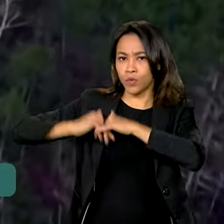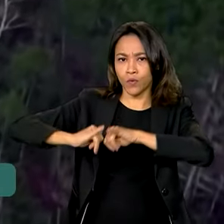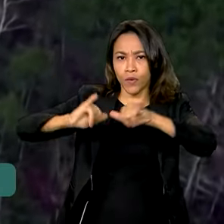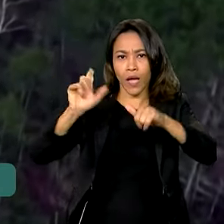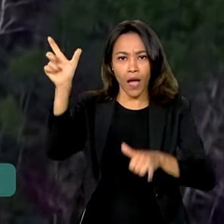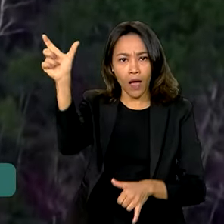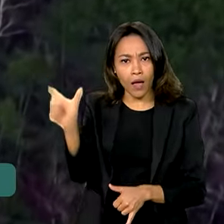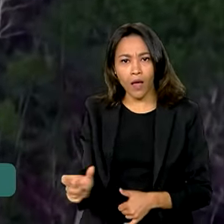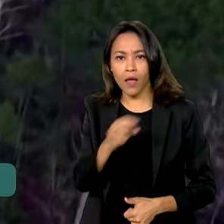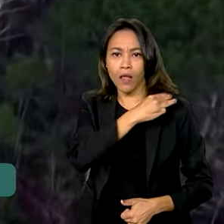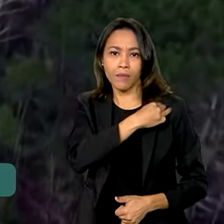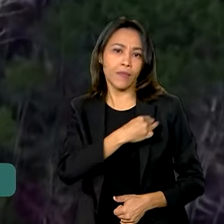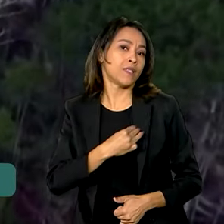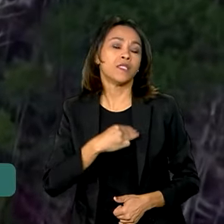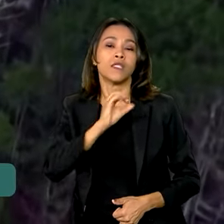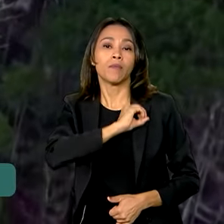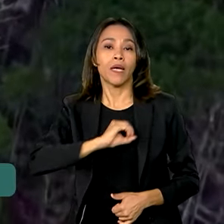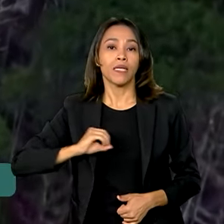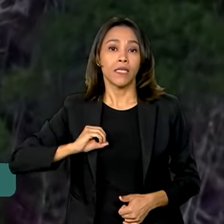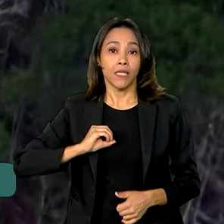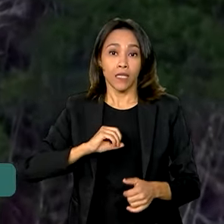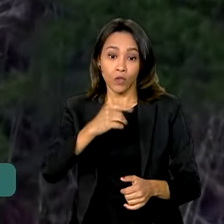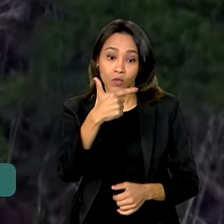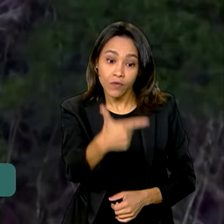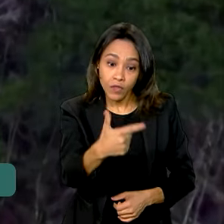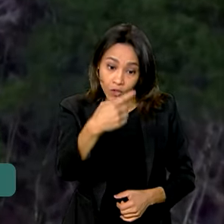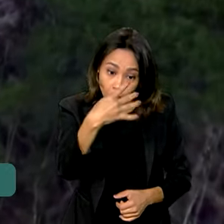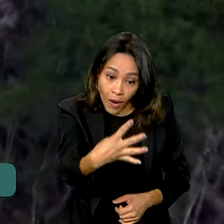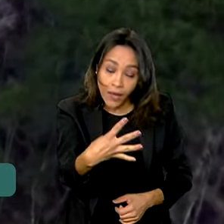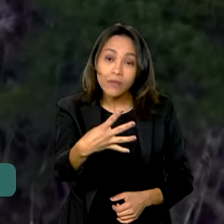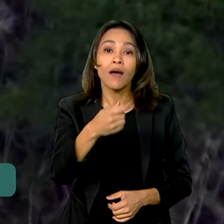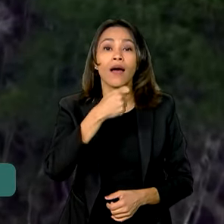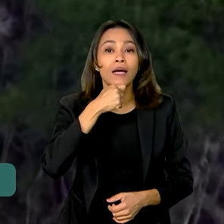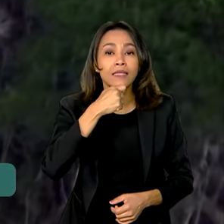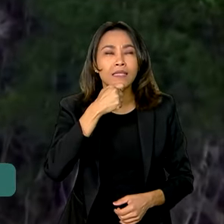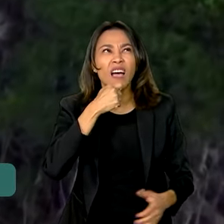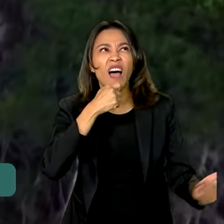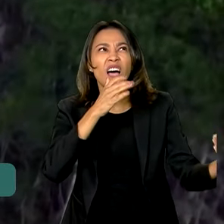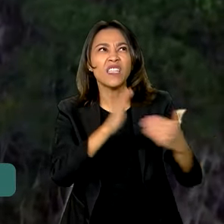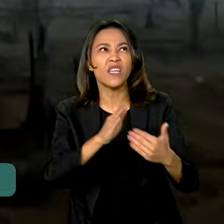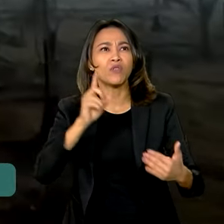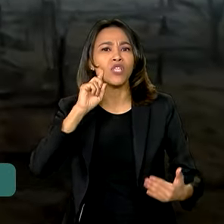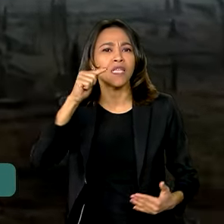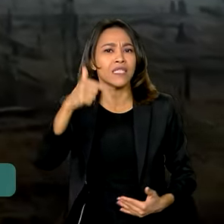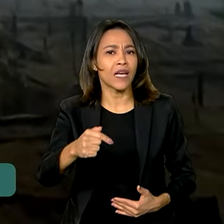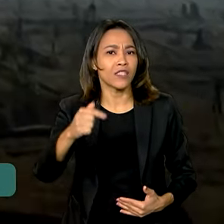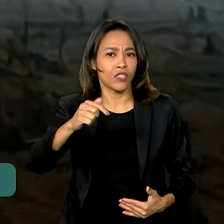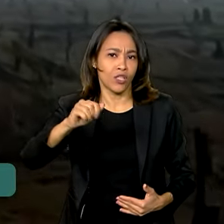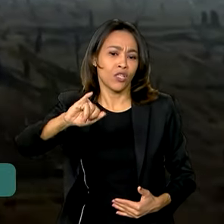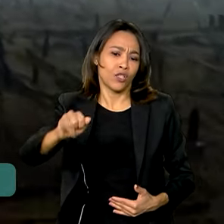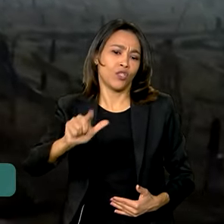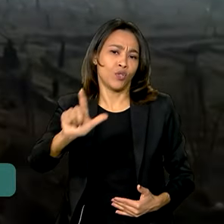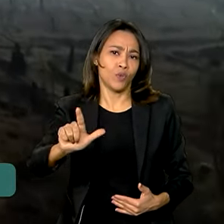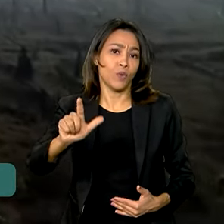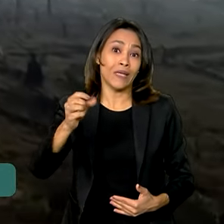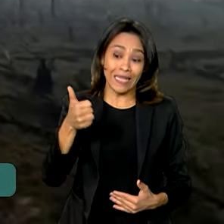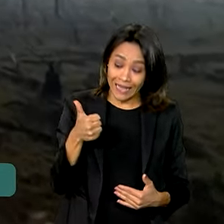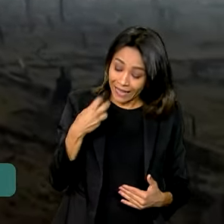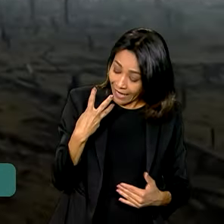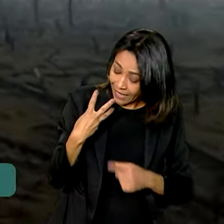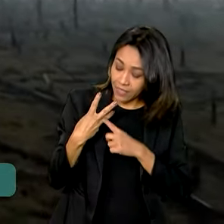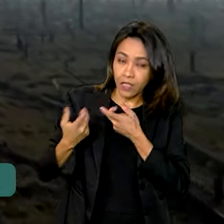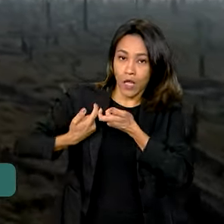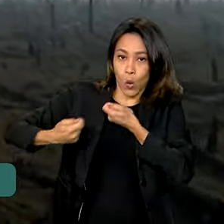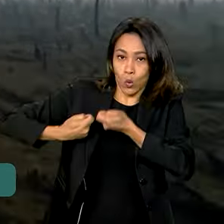Marina Silva, dos 24 ainda ativos, até o dia 7 de julho, 13 estão controlados. Ou